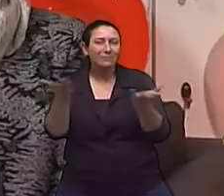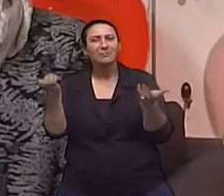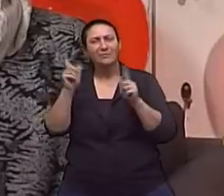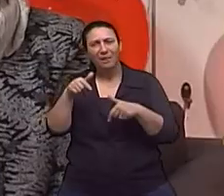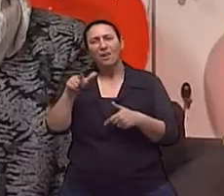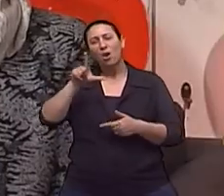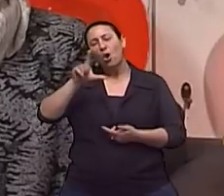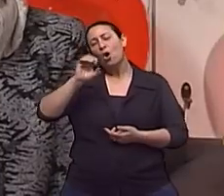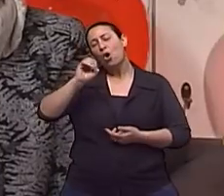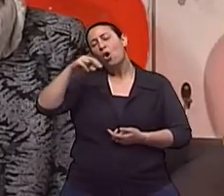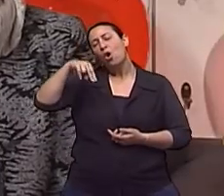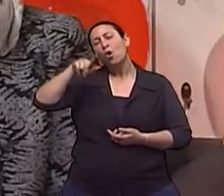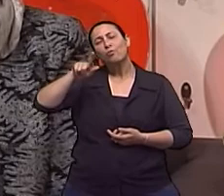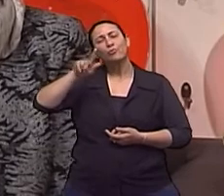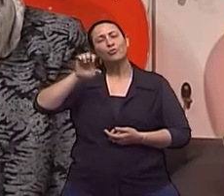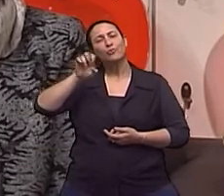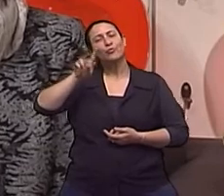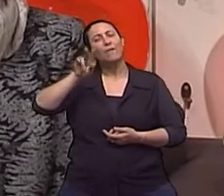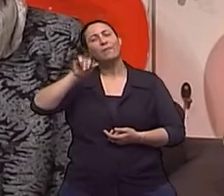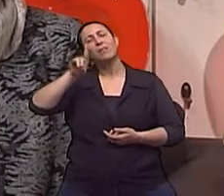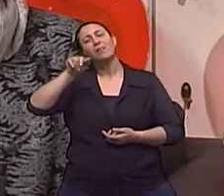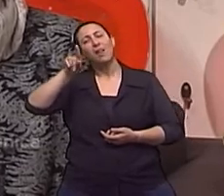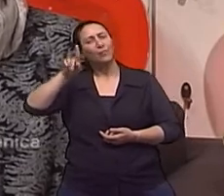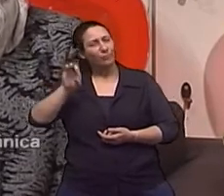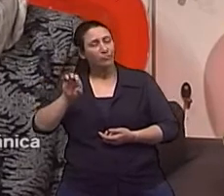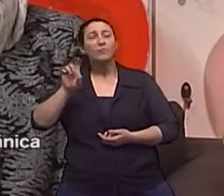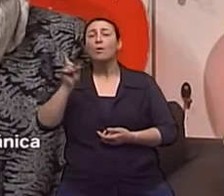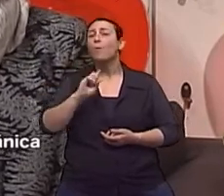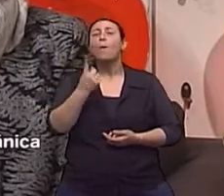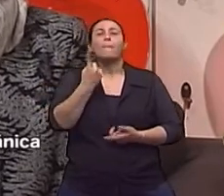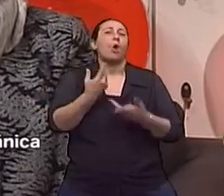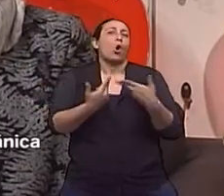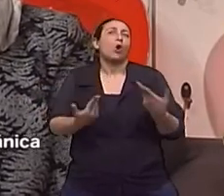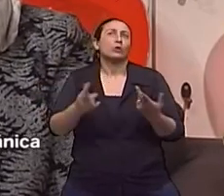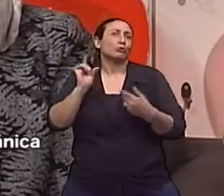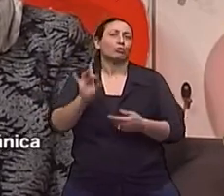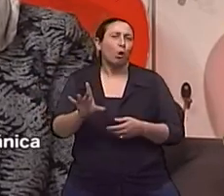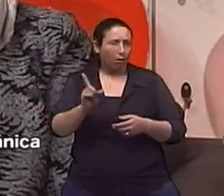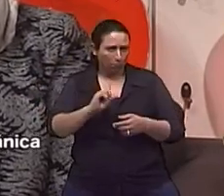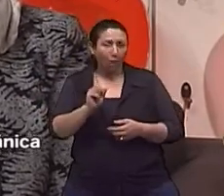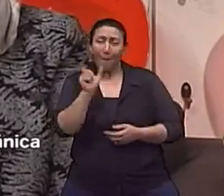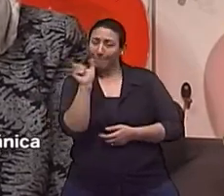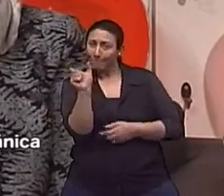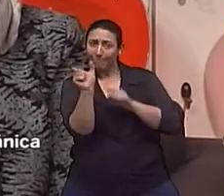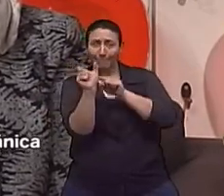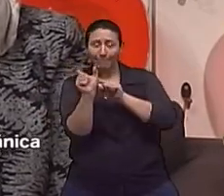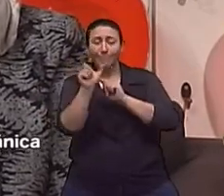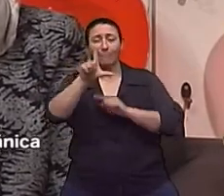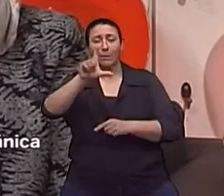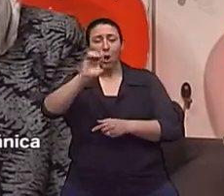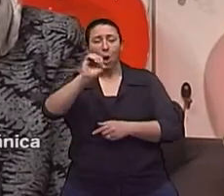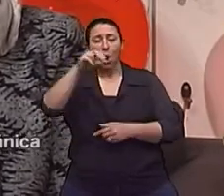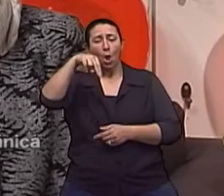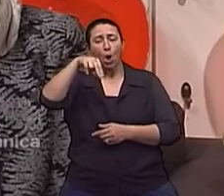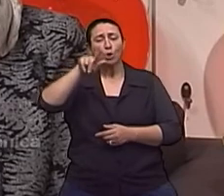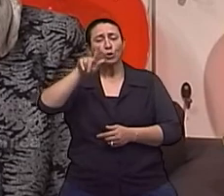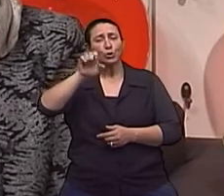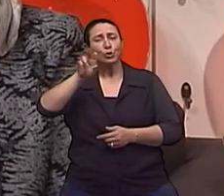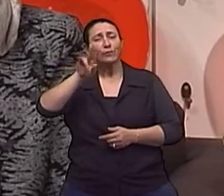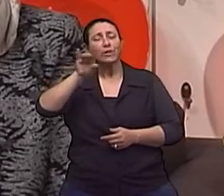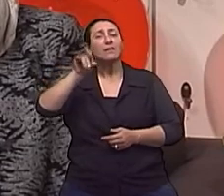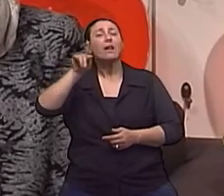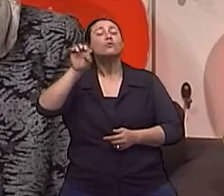inclusive isso também né aonde verdade ela não é uma coisa só então o próprio termo longevidade significa